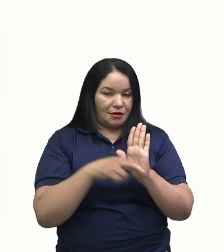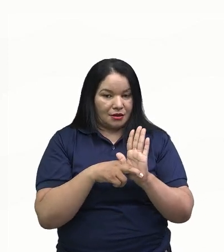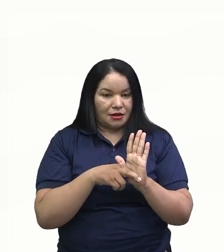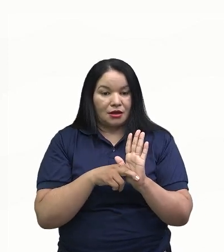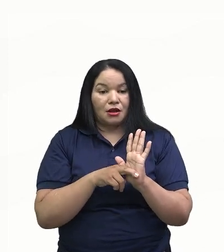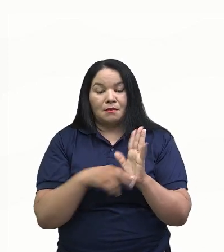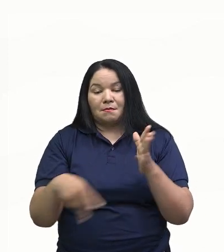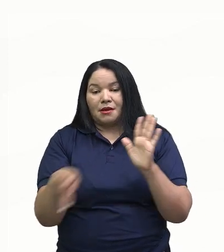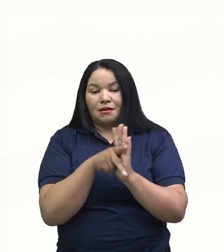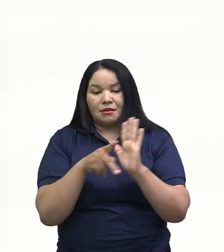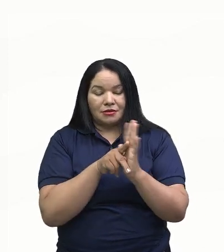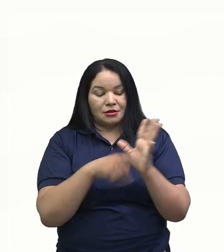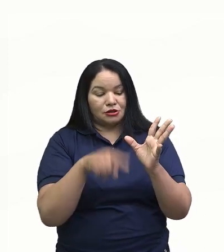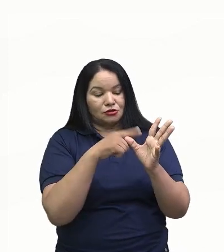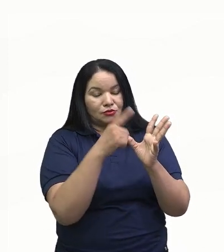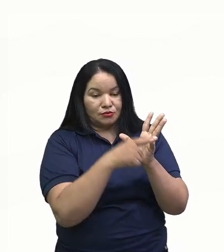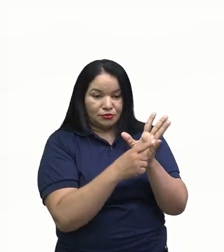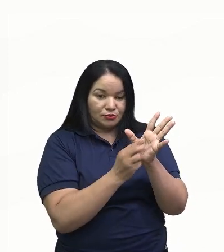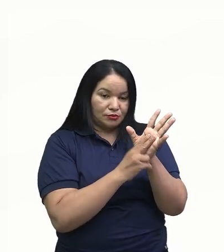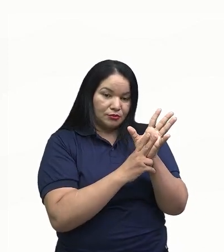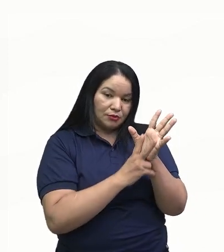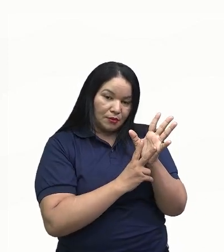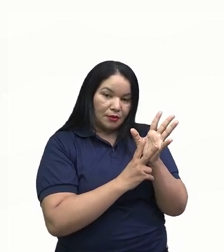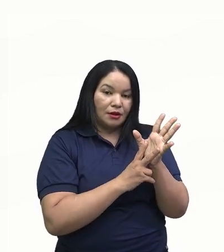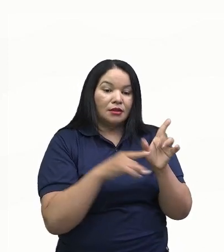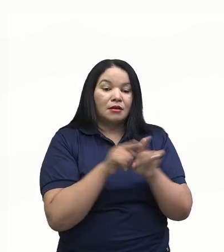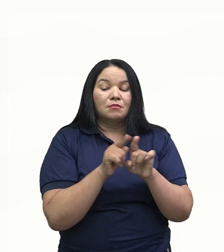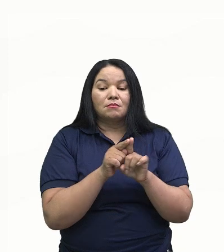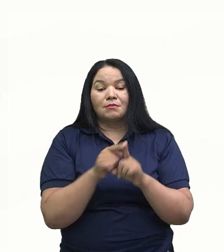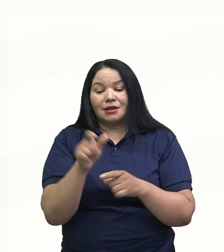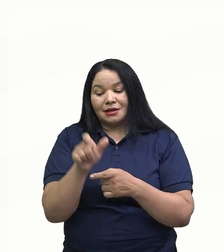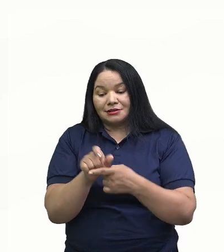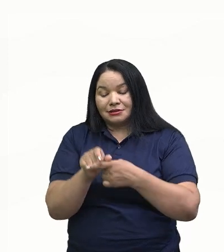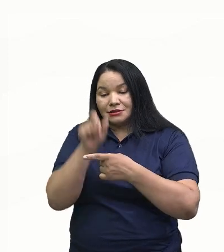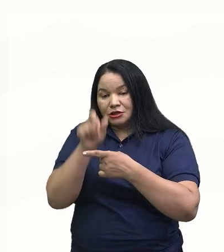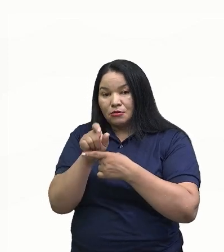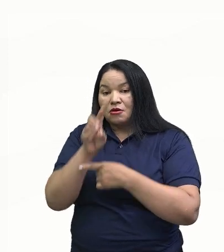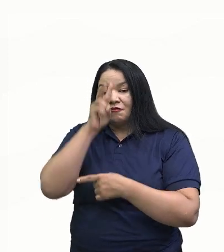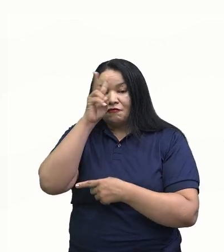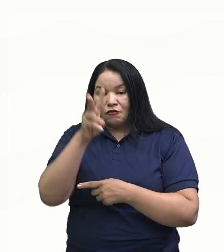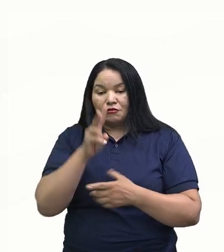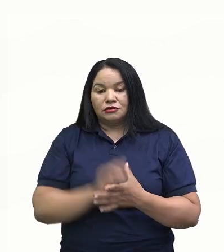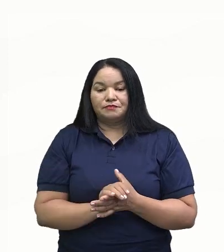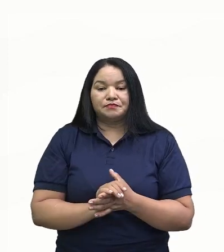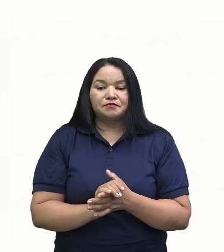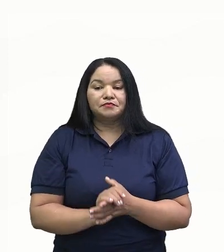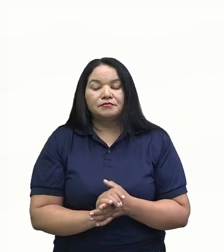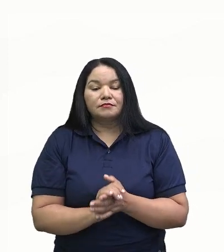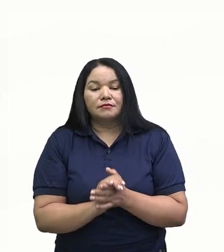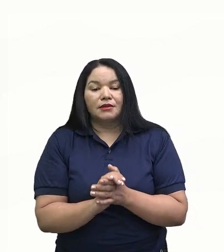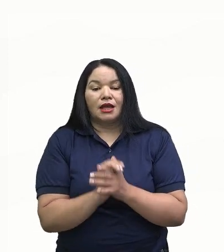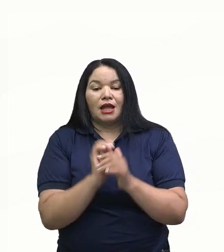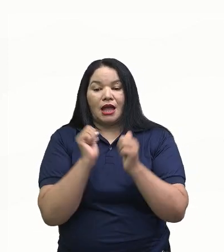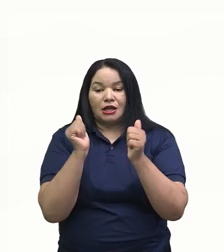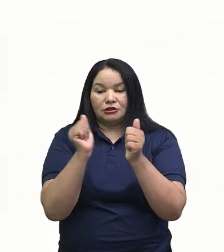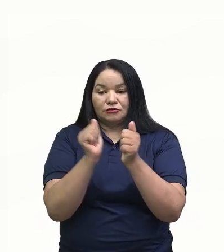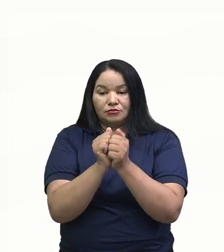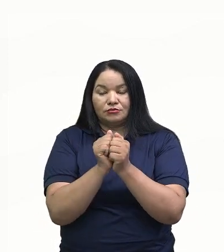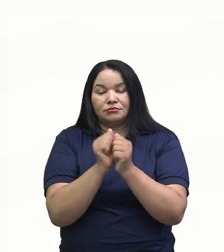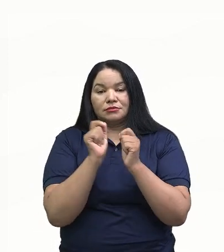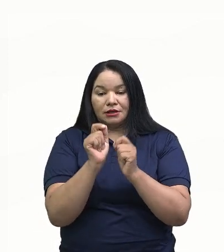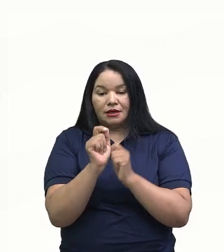dos hiatos. Por quê? Porque a sílaba mais forte, que no caso é o U aqui de paú, ela é seguida do